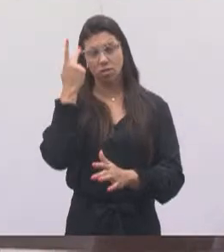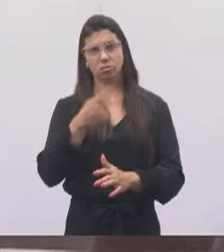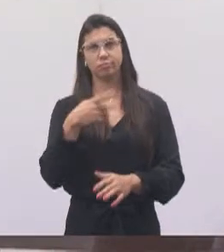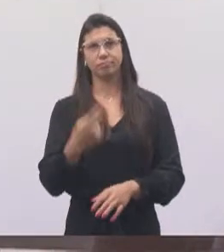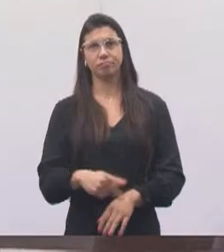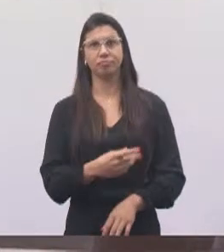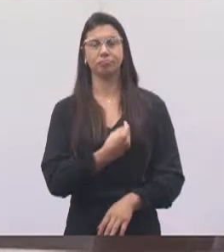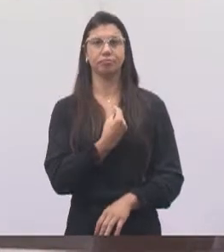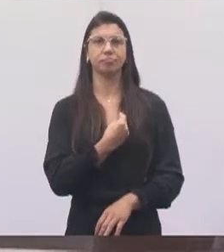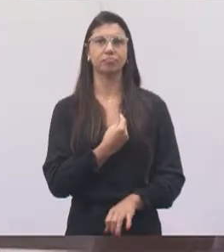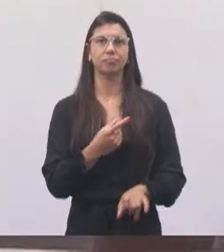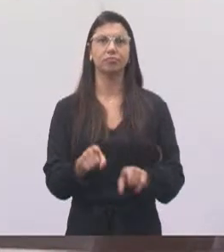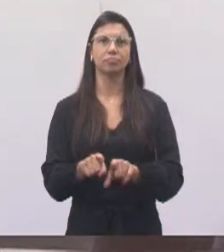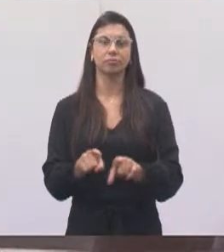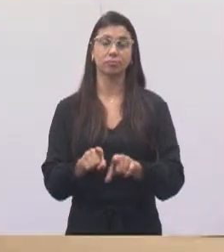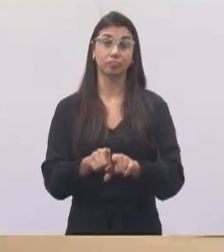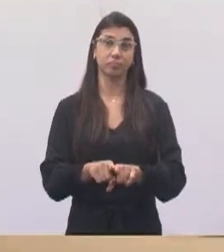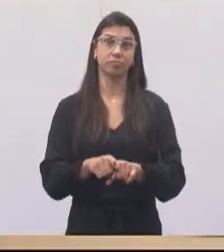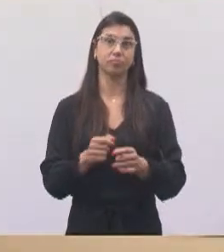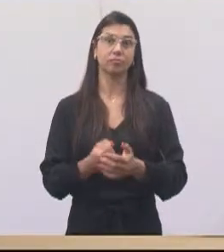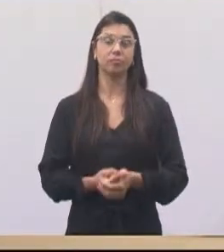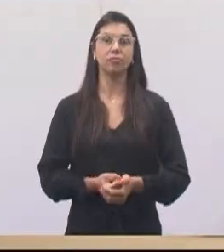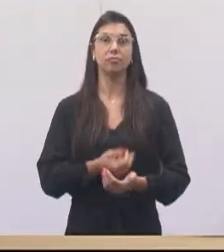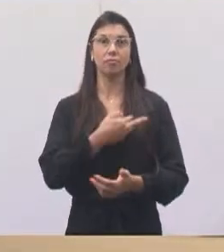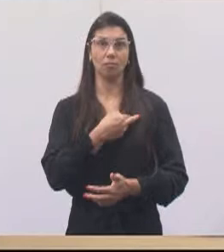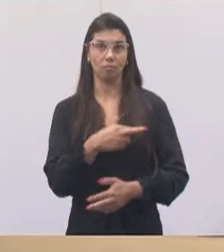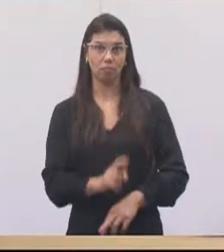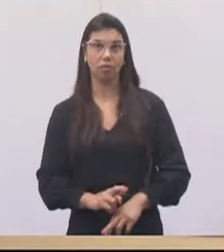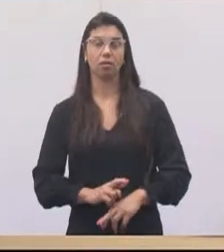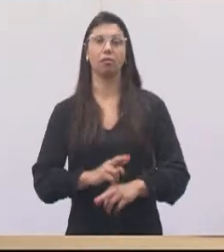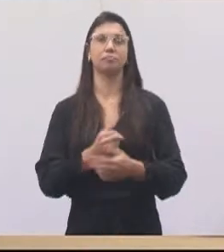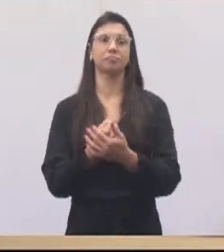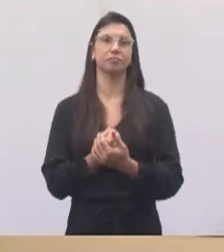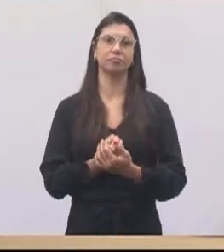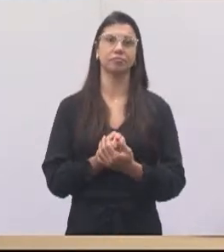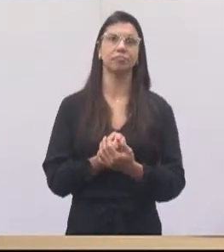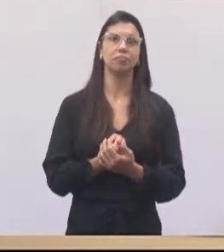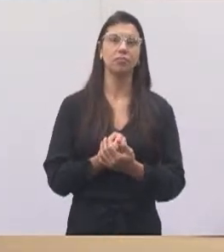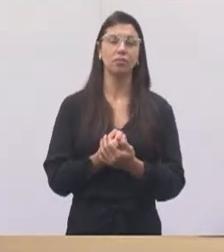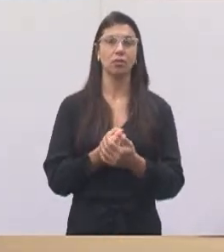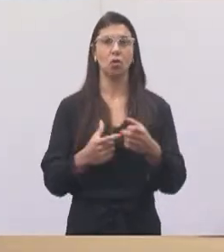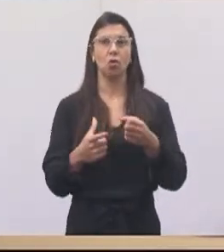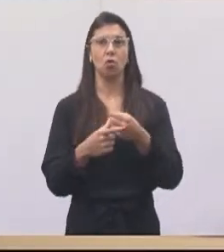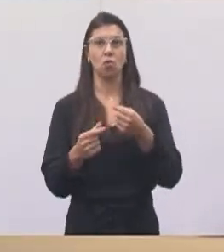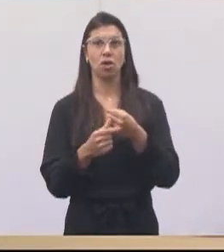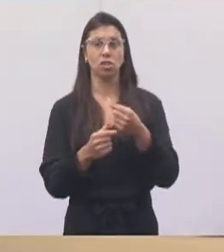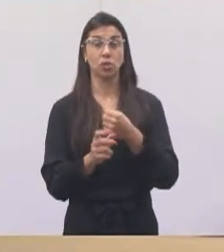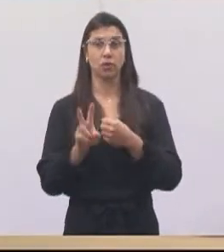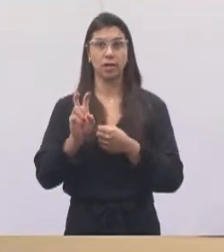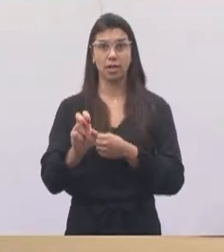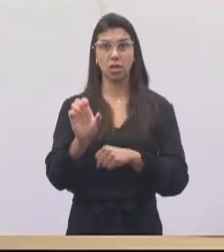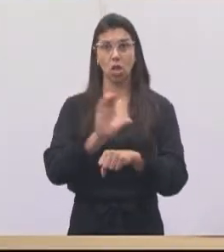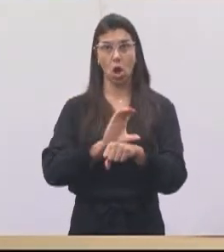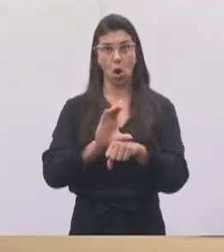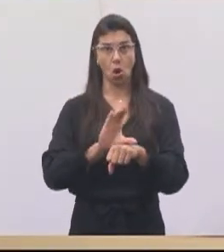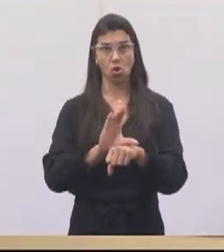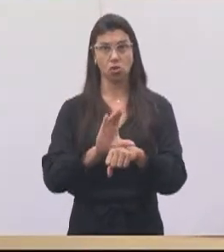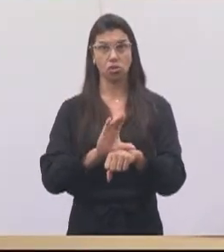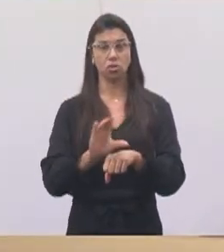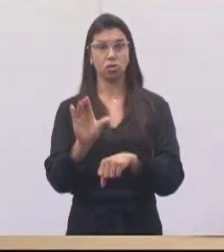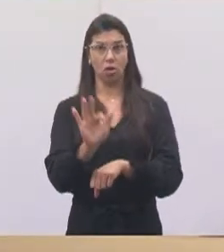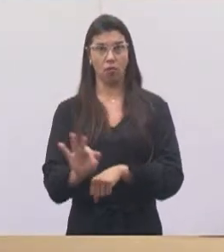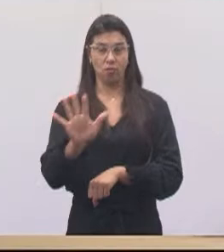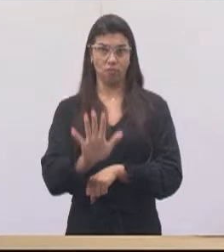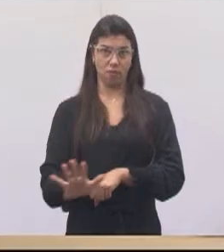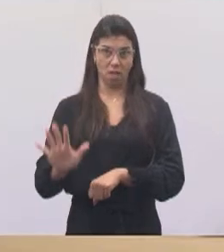de religiosidade, de crença, está no artigo 5º da nossa Constituição, e vocês sabem que uma Constituição